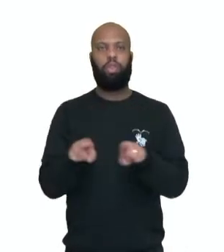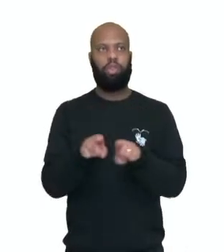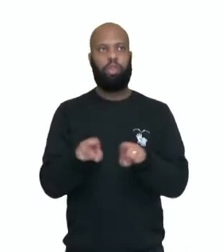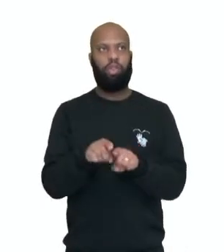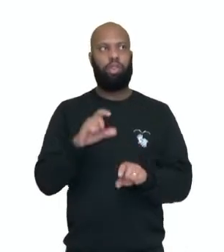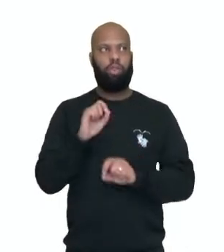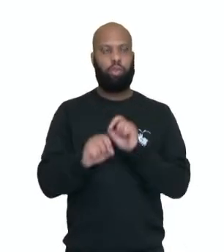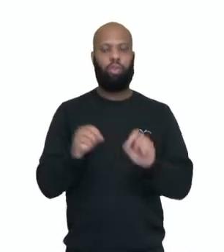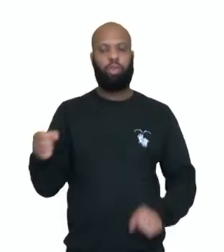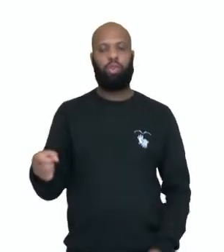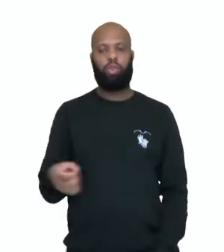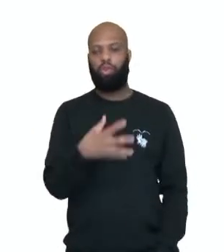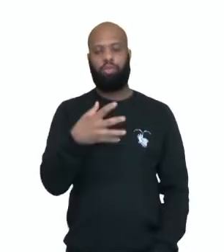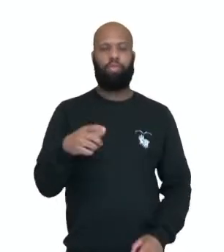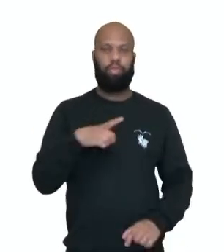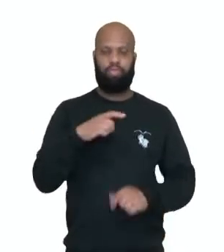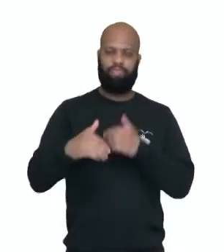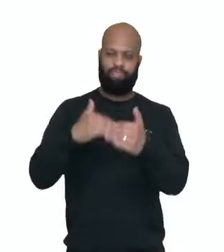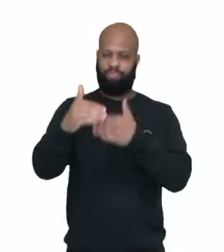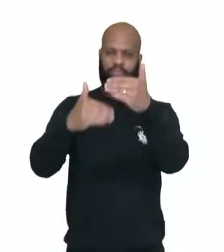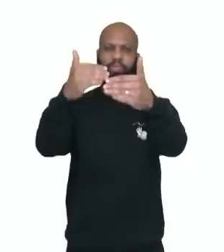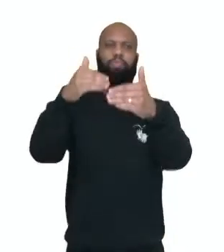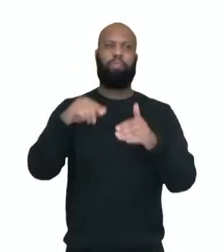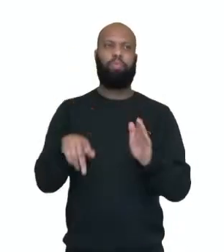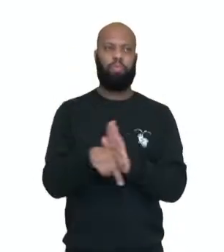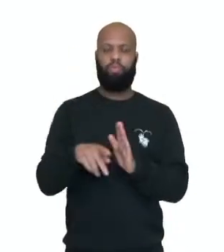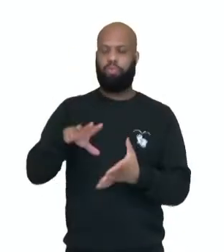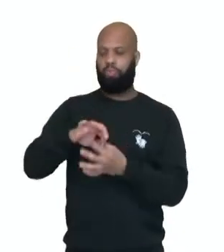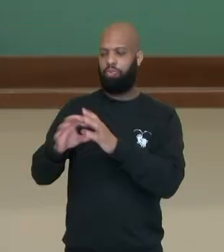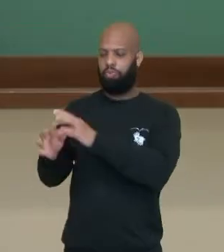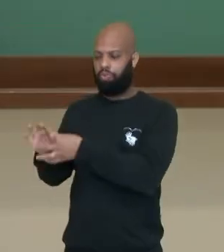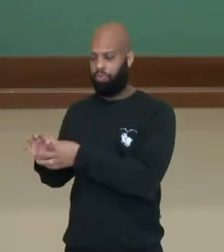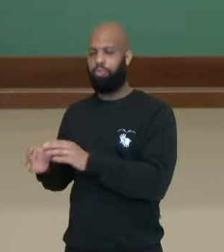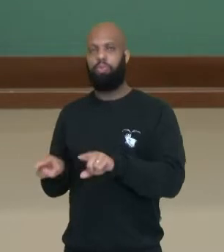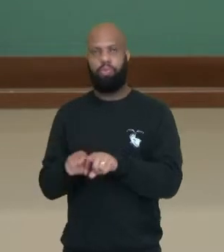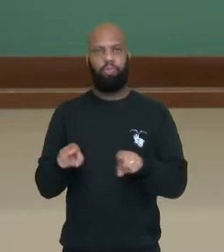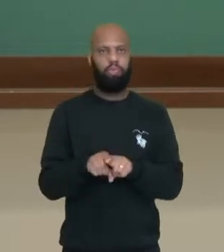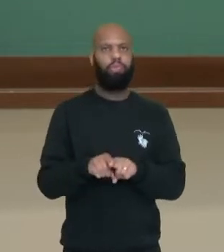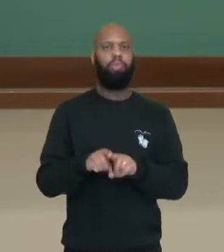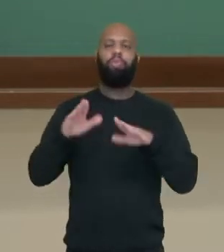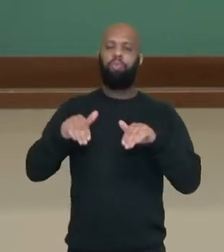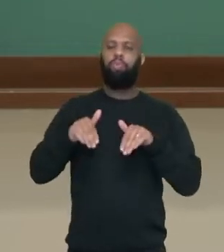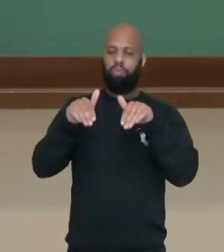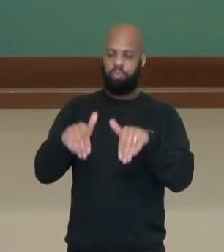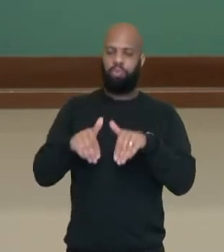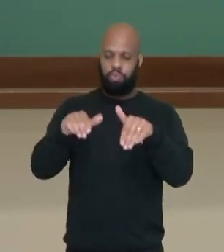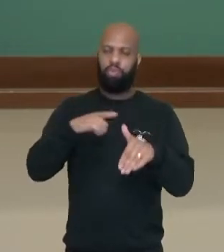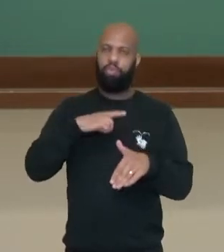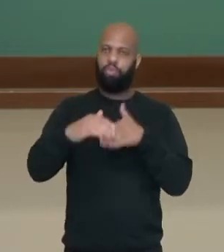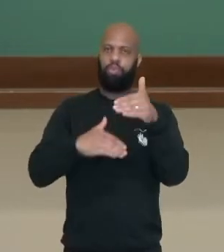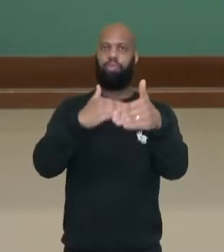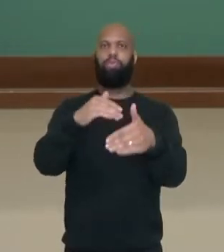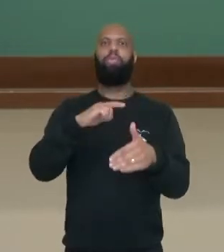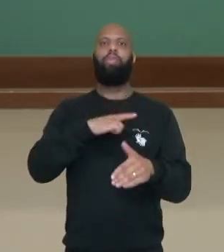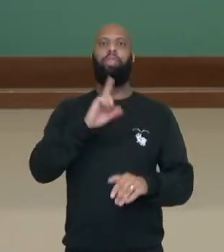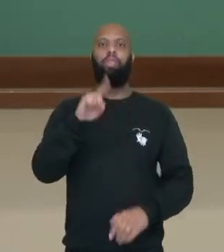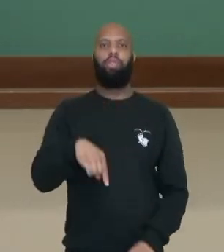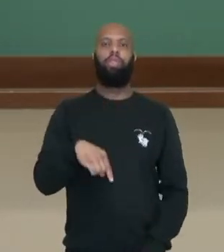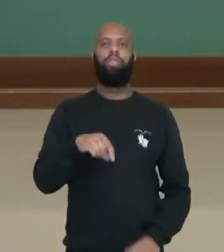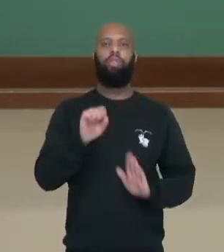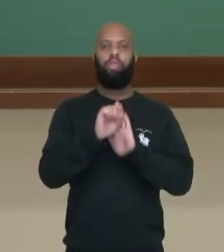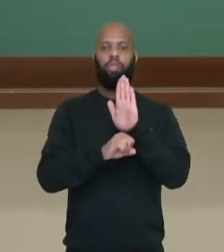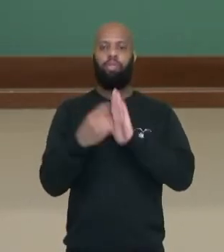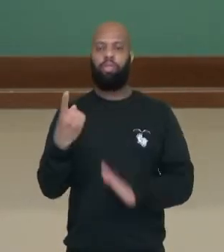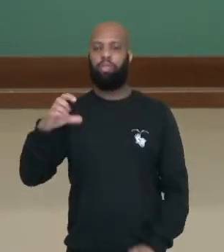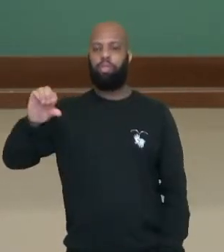mais desenvolvidos do continente. A Austrália acabou se desenvolvendo muito no século